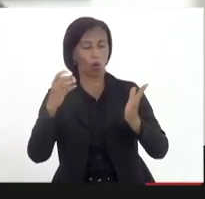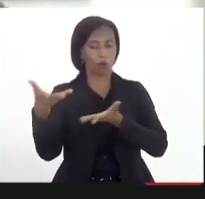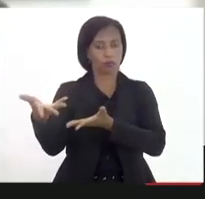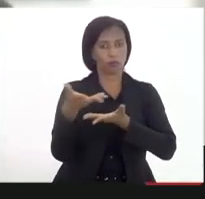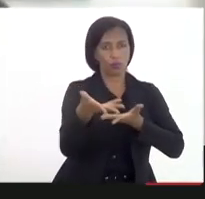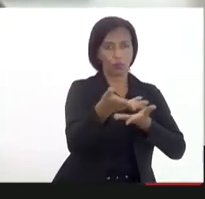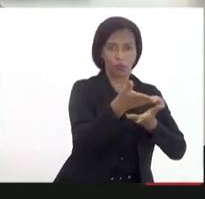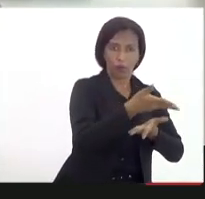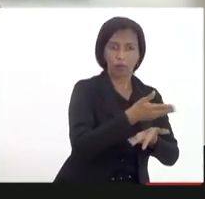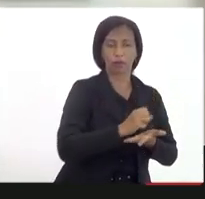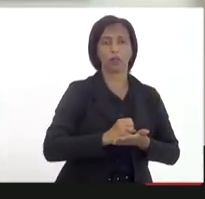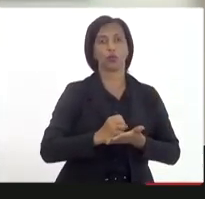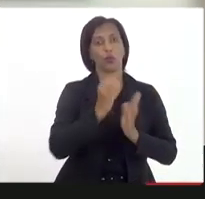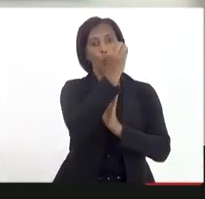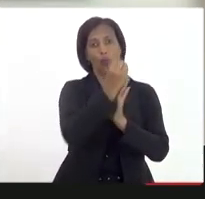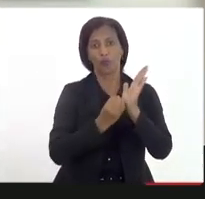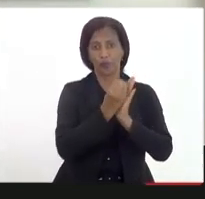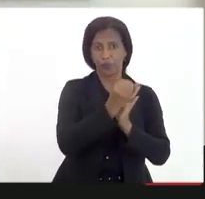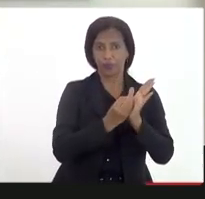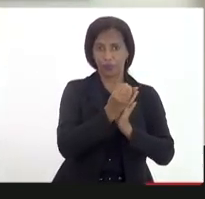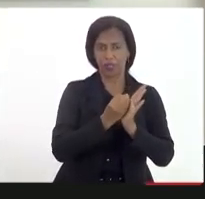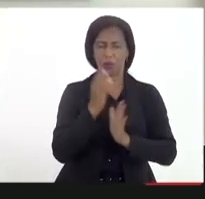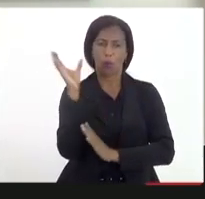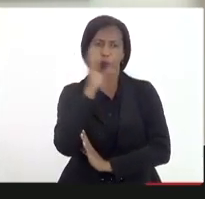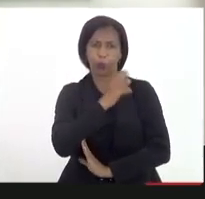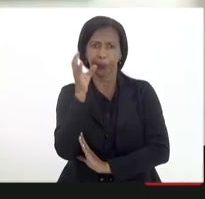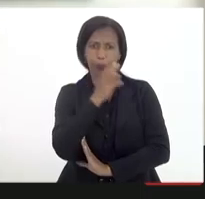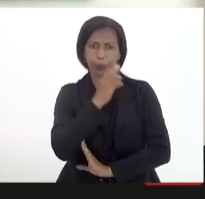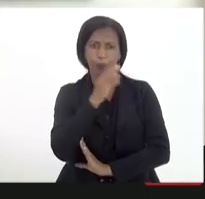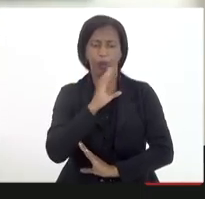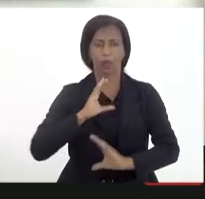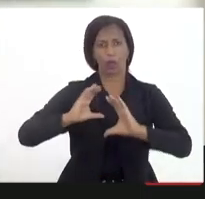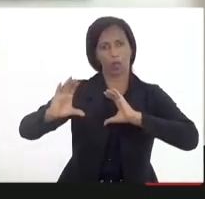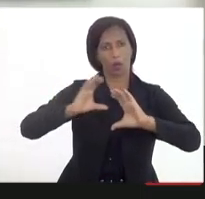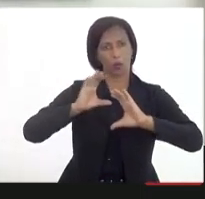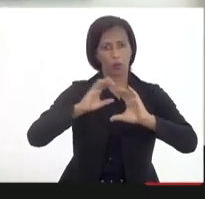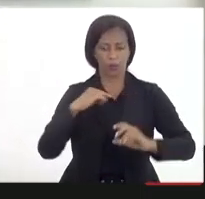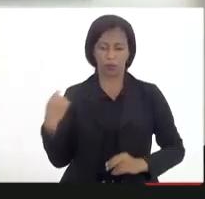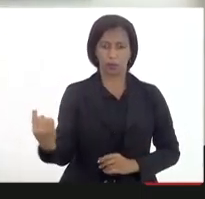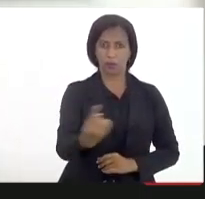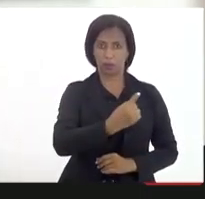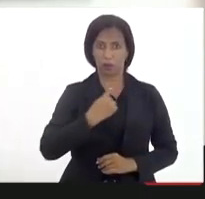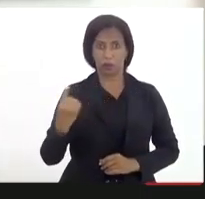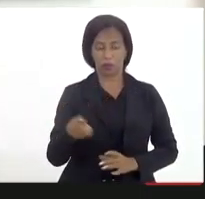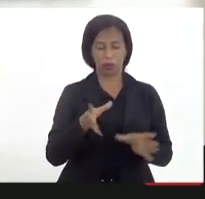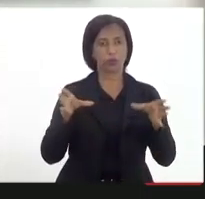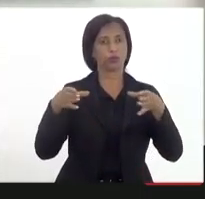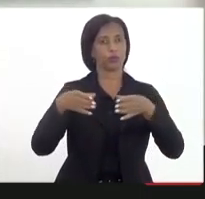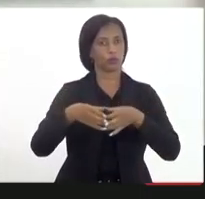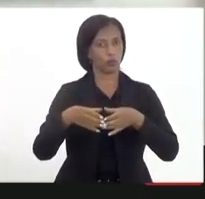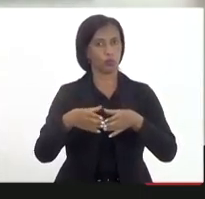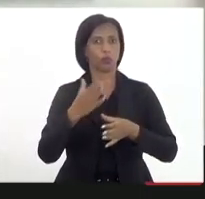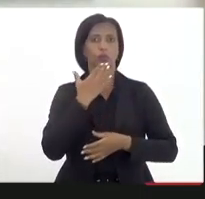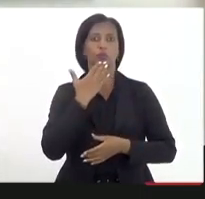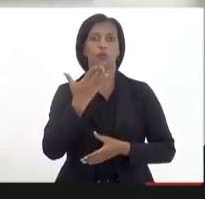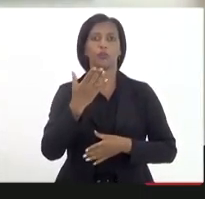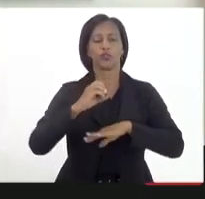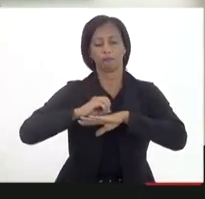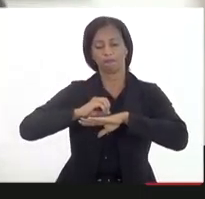convocações remessa de ofício mas para agilizar a comunicação entre nós membros do grupo Eu Vou sugerir